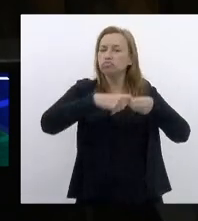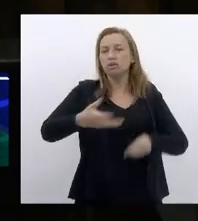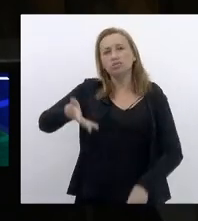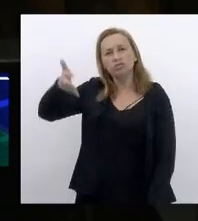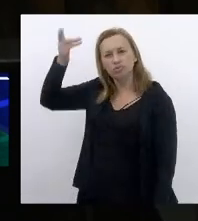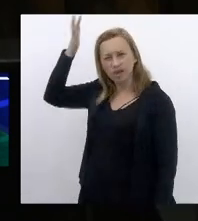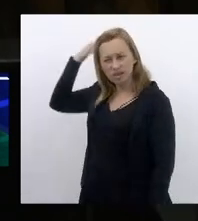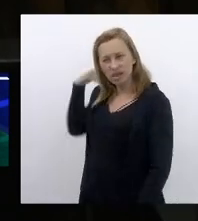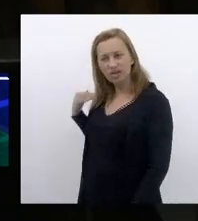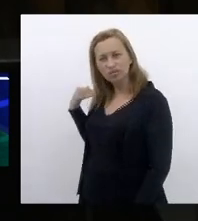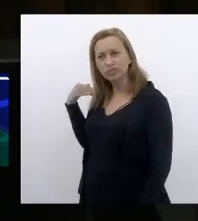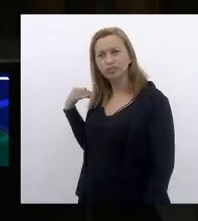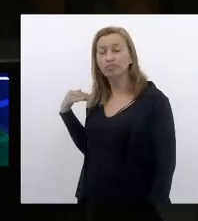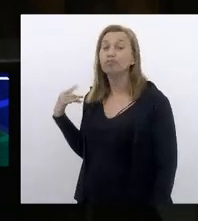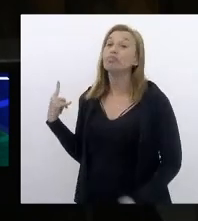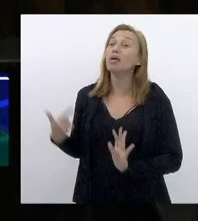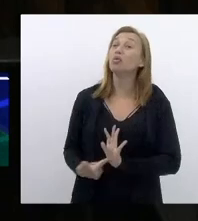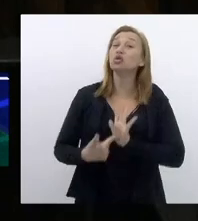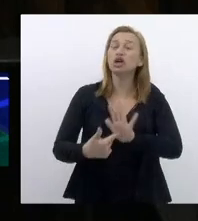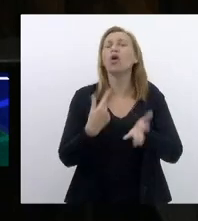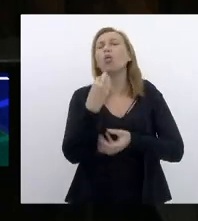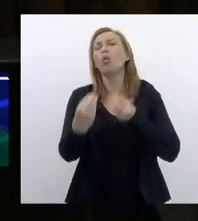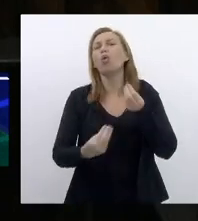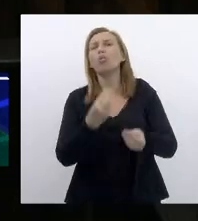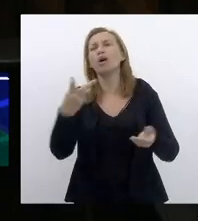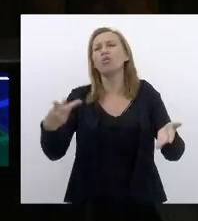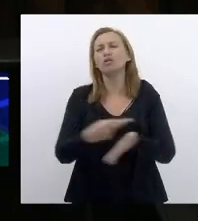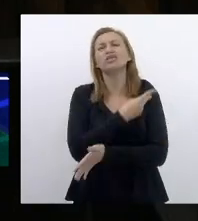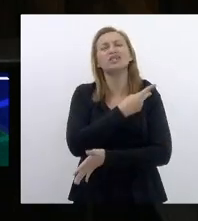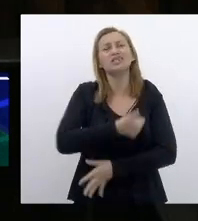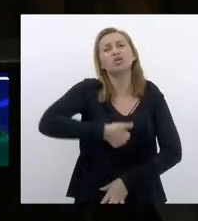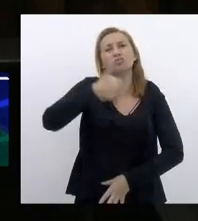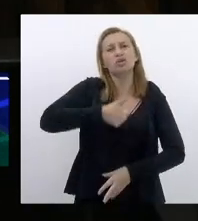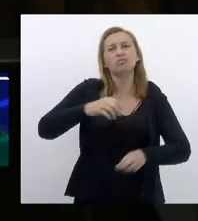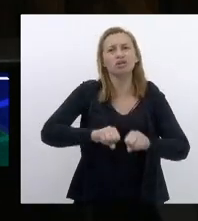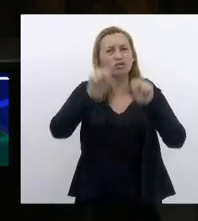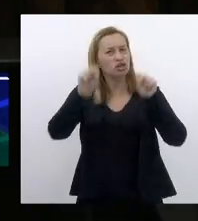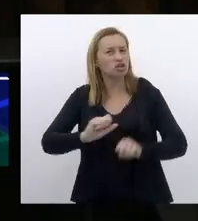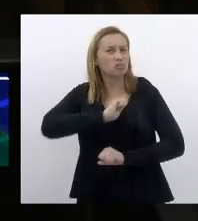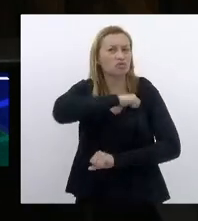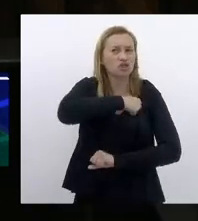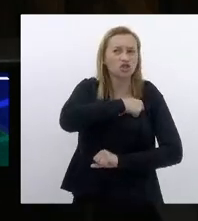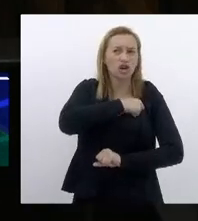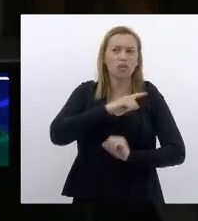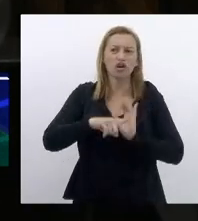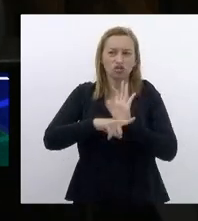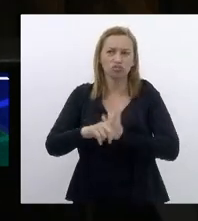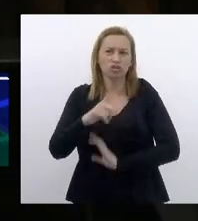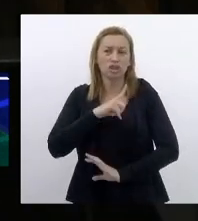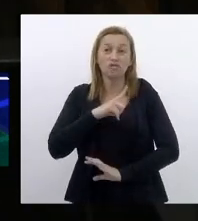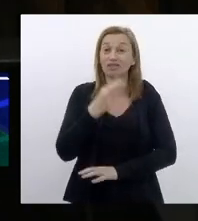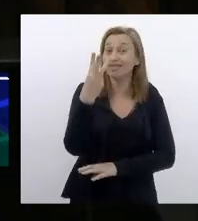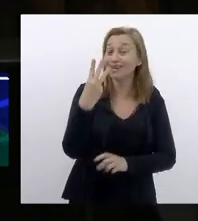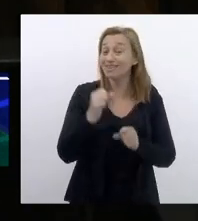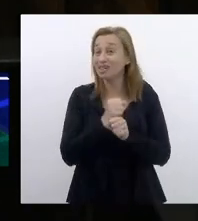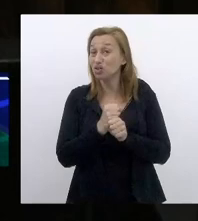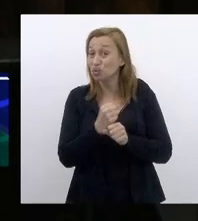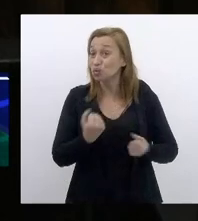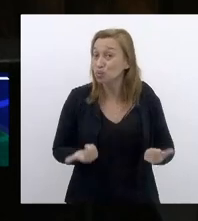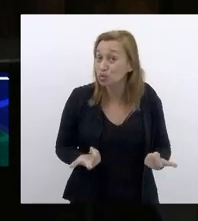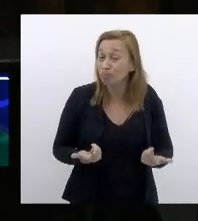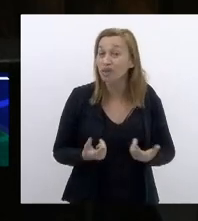passado para mostrar como aconteceu o primeiro regime de recuperação fiscal, que durou 3 anos,